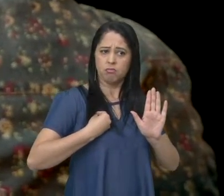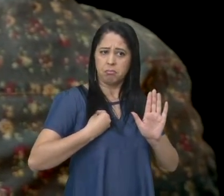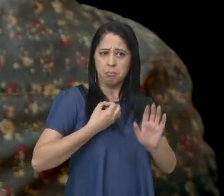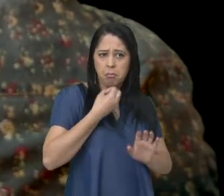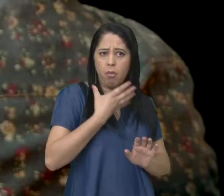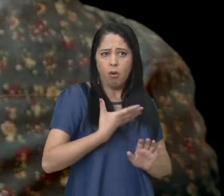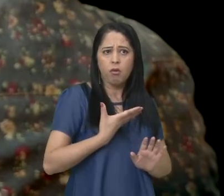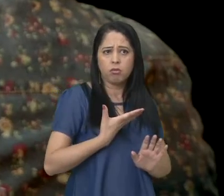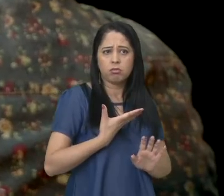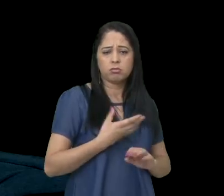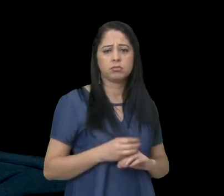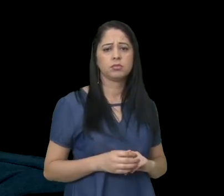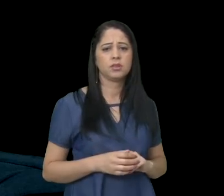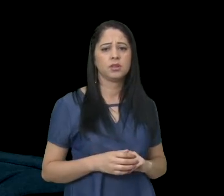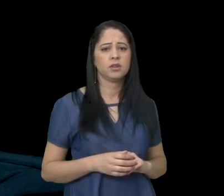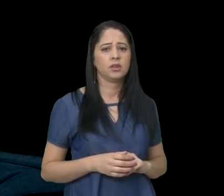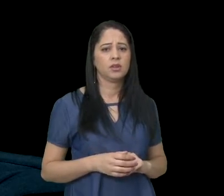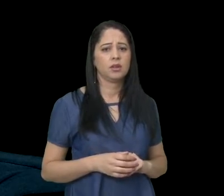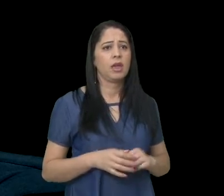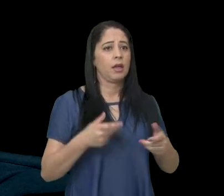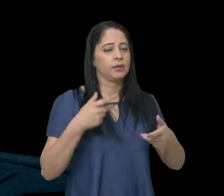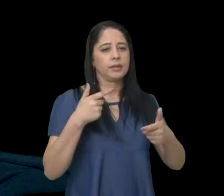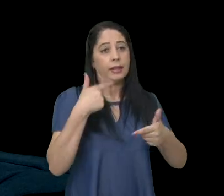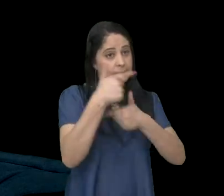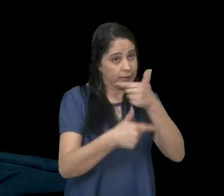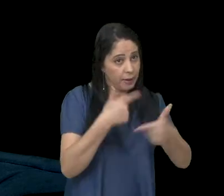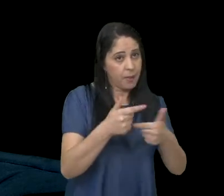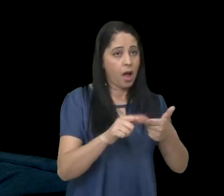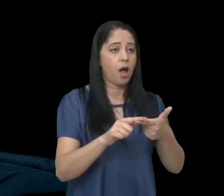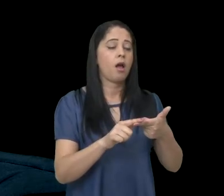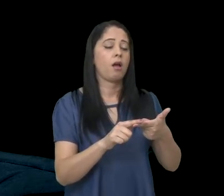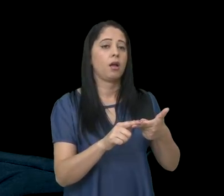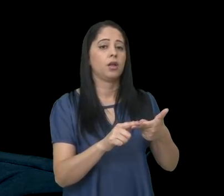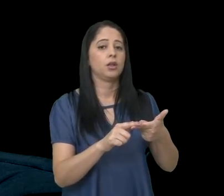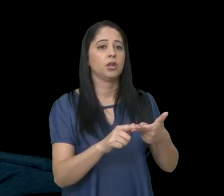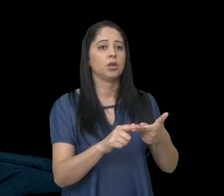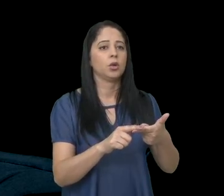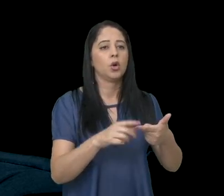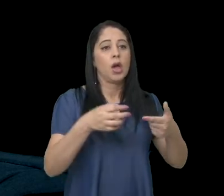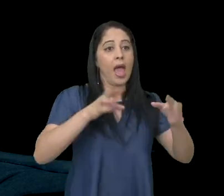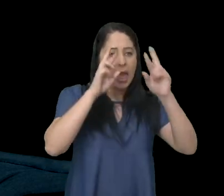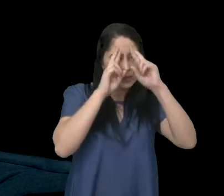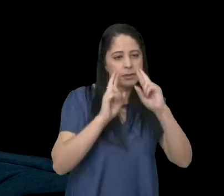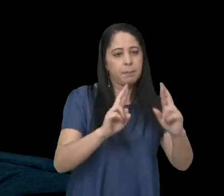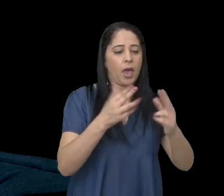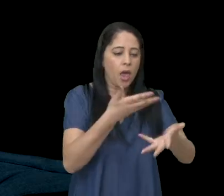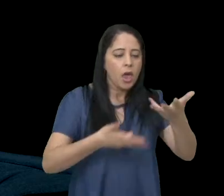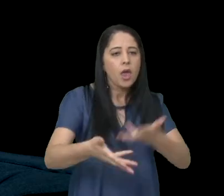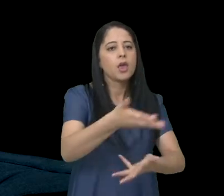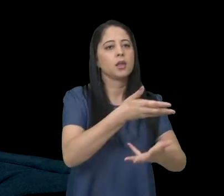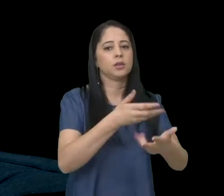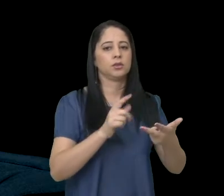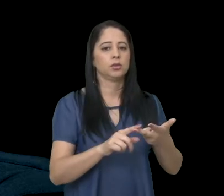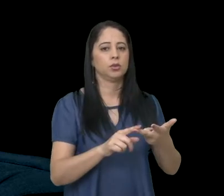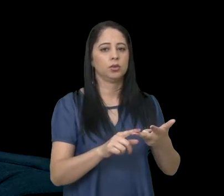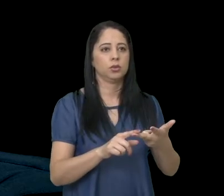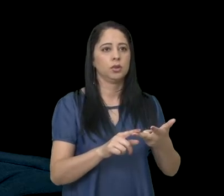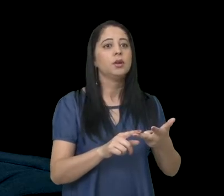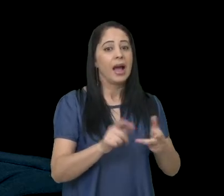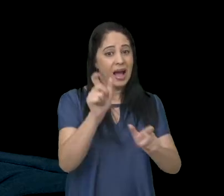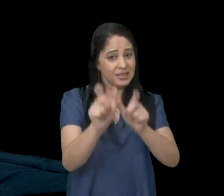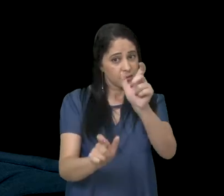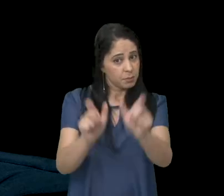né, também isso. É ter emprego, justiça é ter emprego, é ter respeito, né, as pessoas